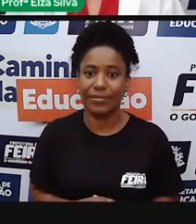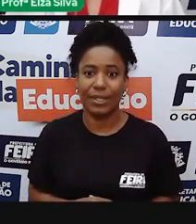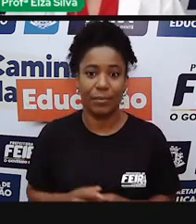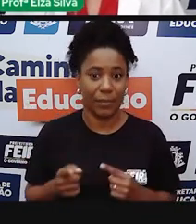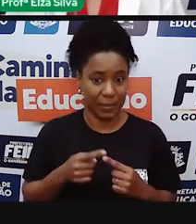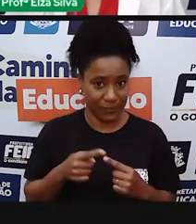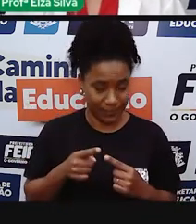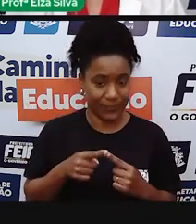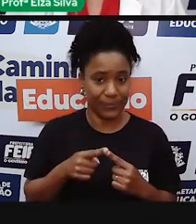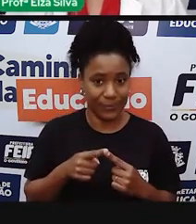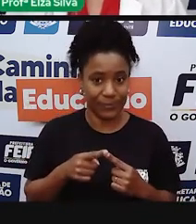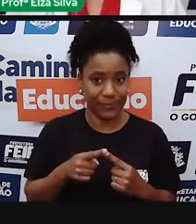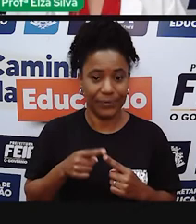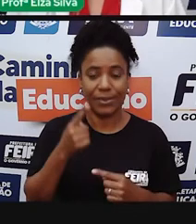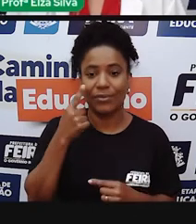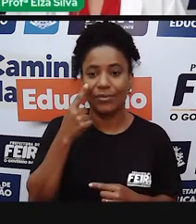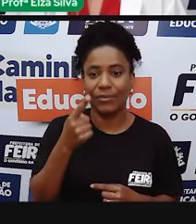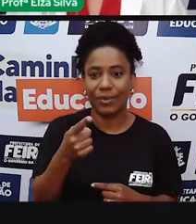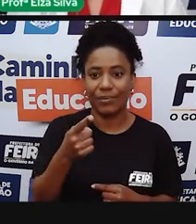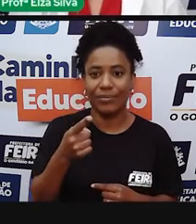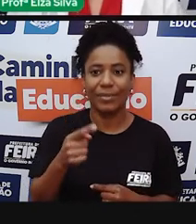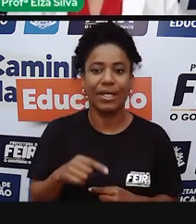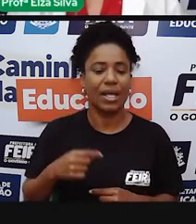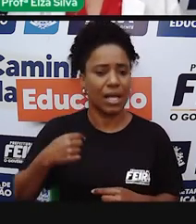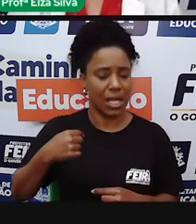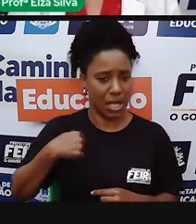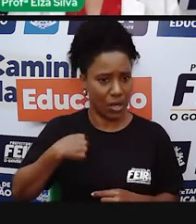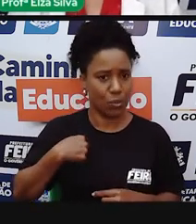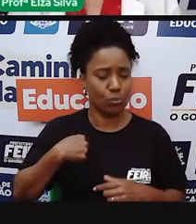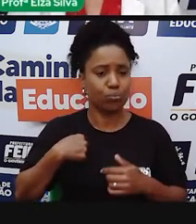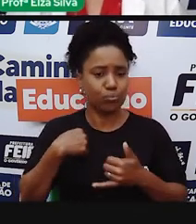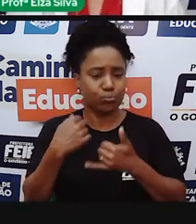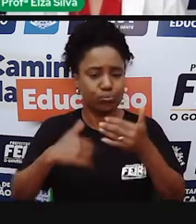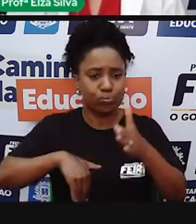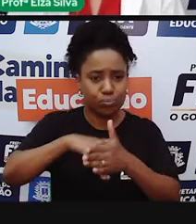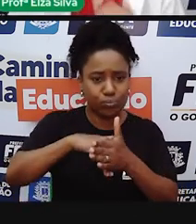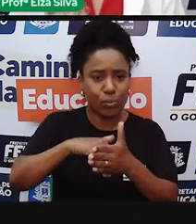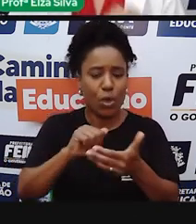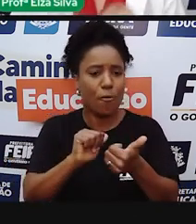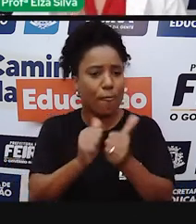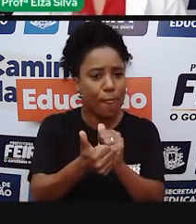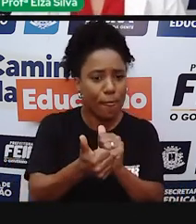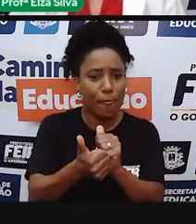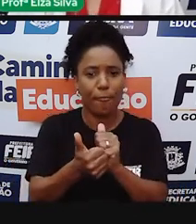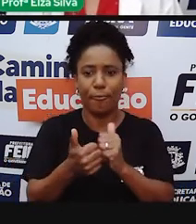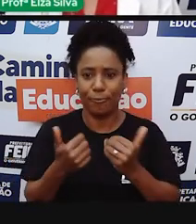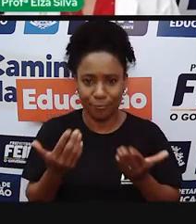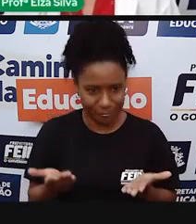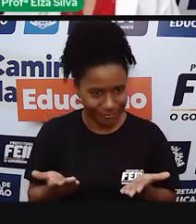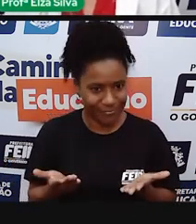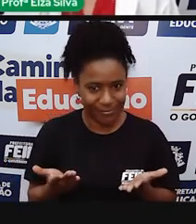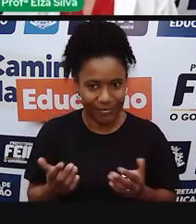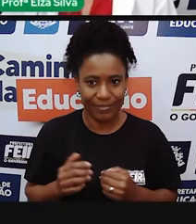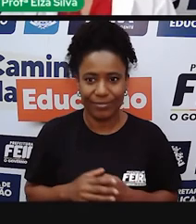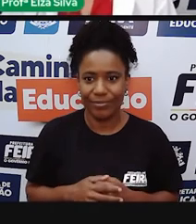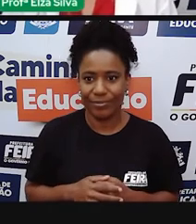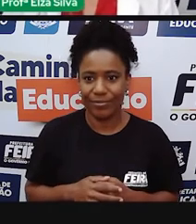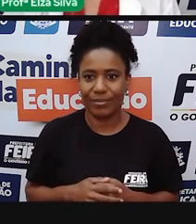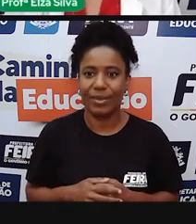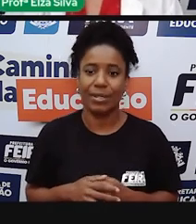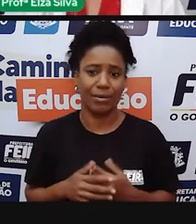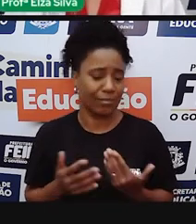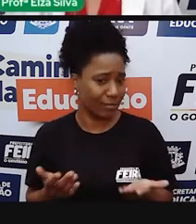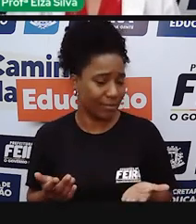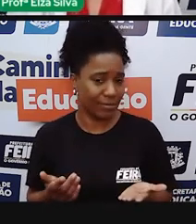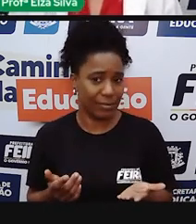soccer. Eu jogo futebol. Eu estou afirmando. Mas se eu quiser negar, eu digo I don't play